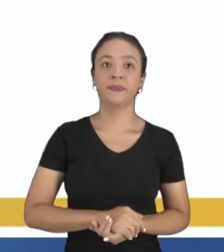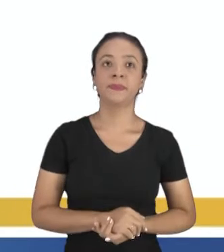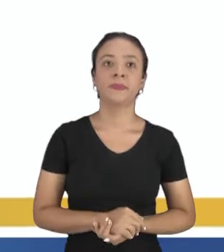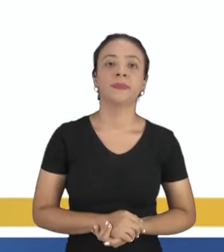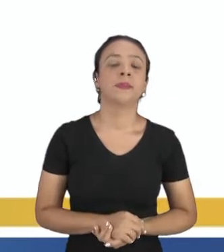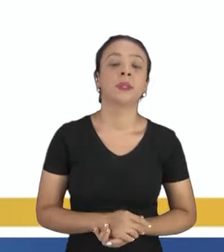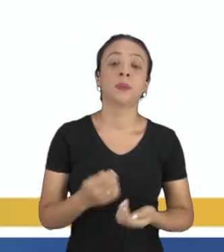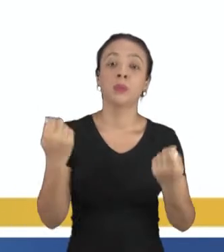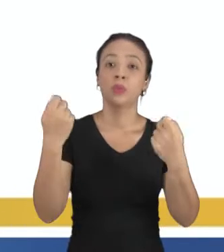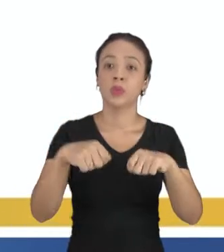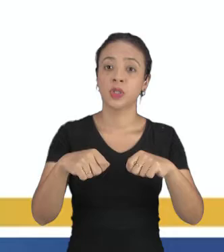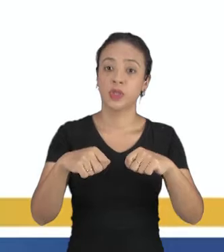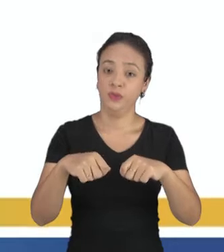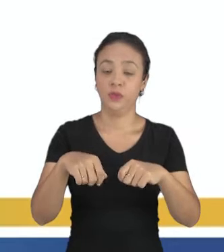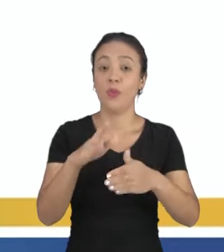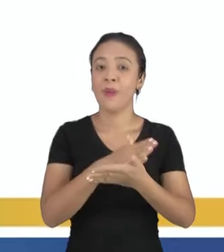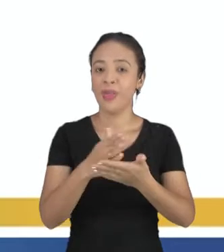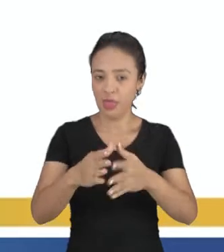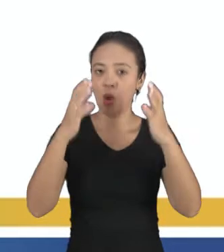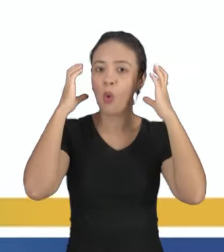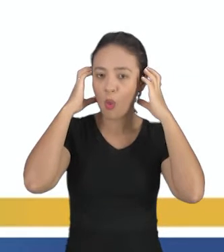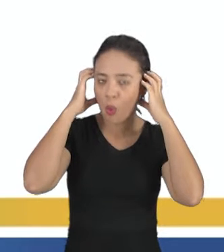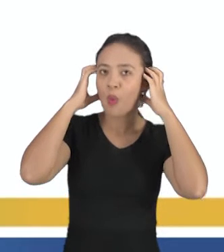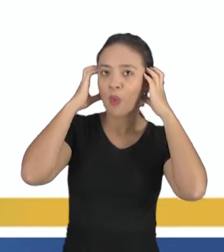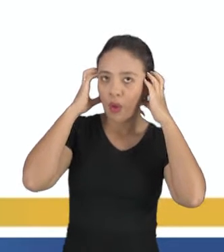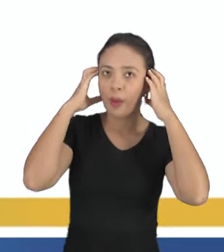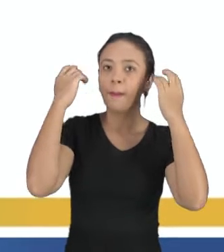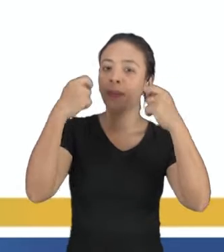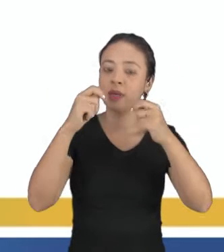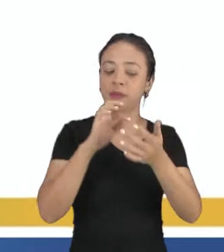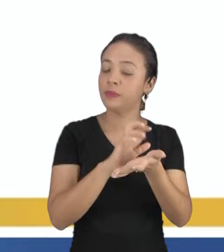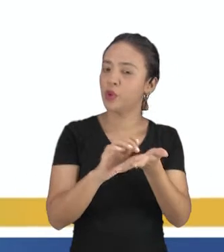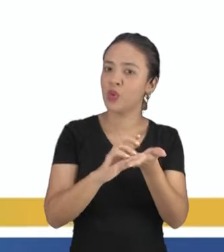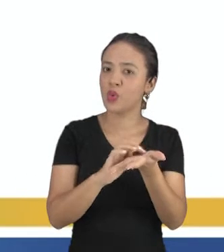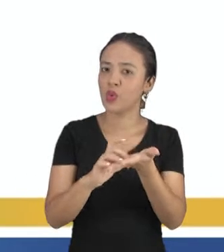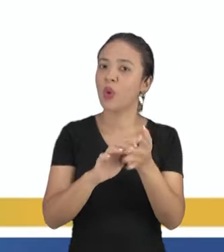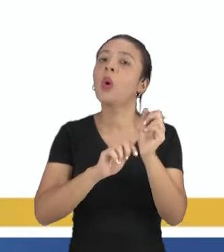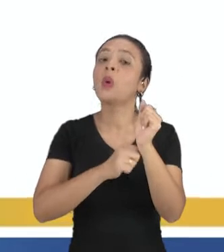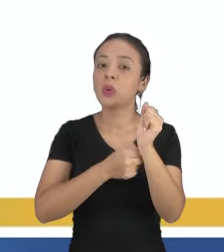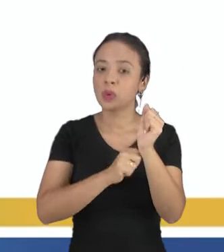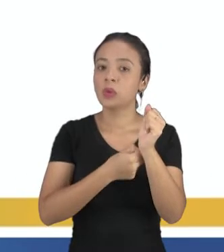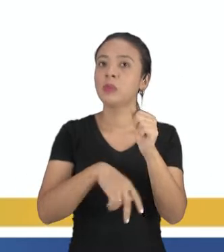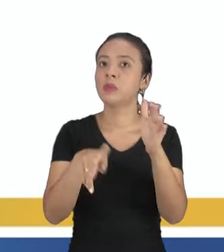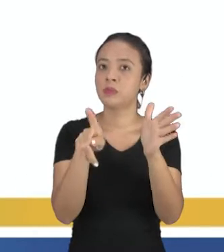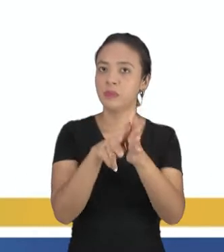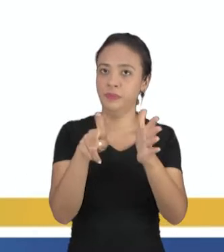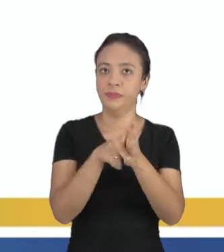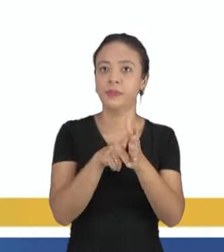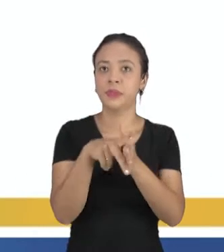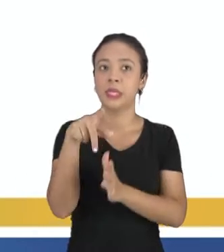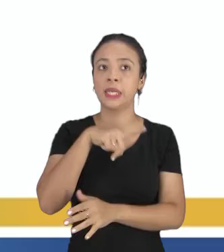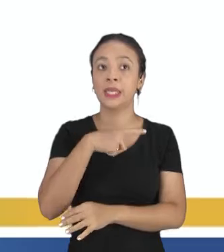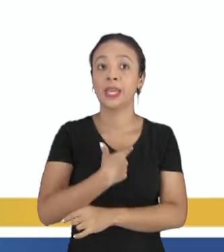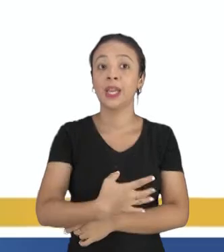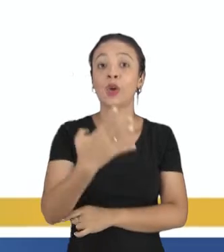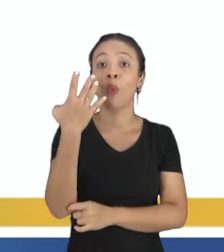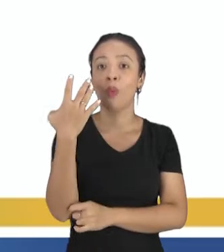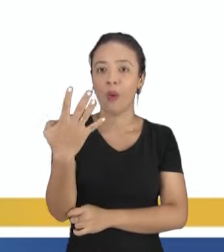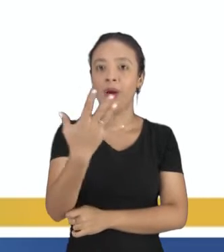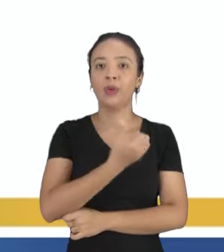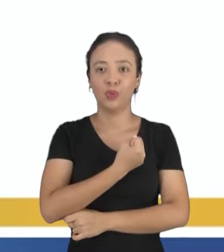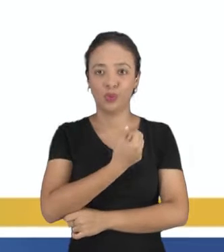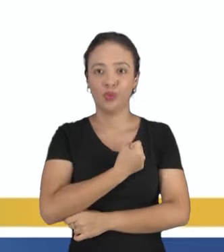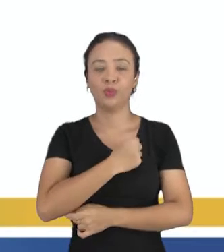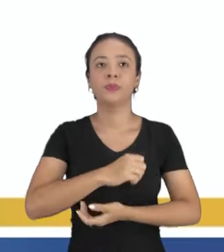Para ativar o sistema de áudio, deve-se digitar o código secreto composto por